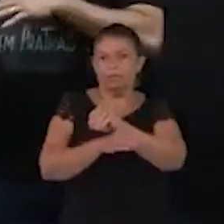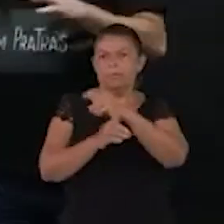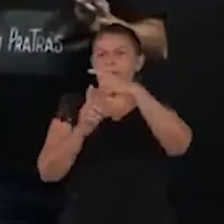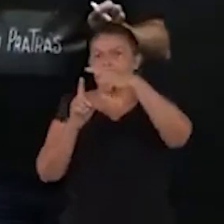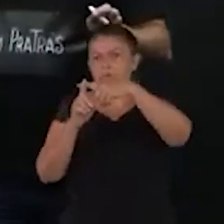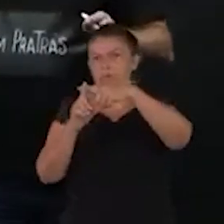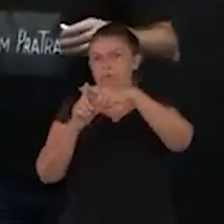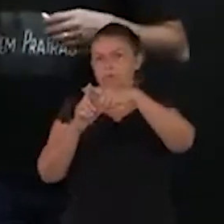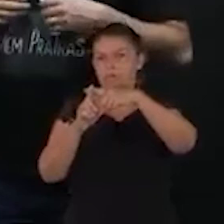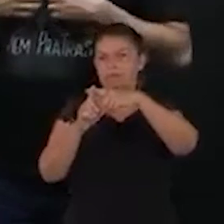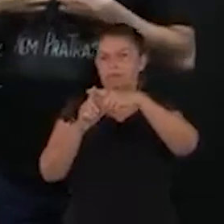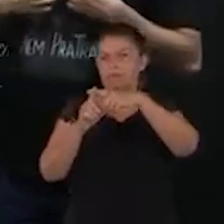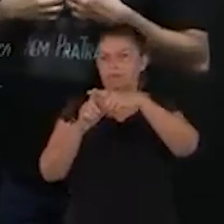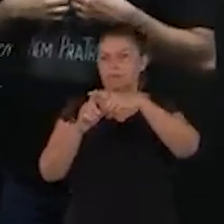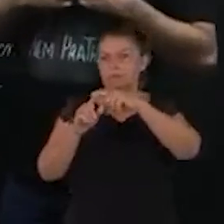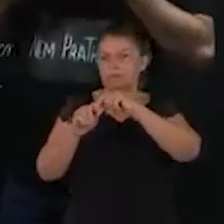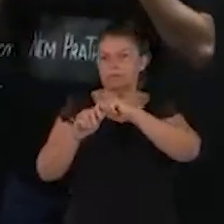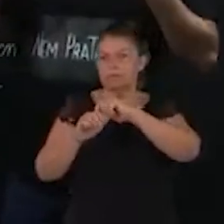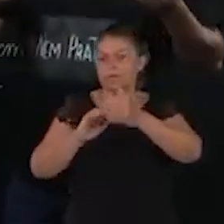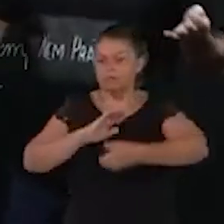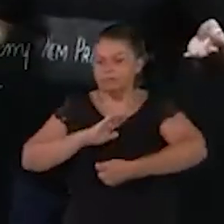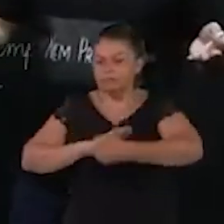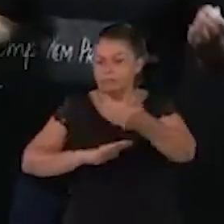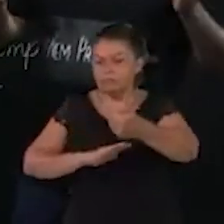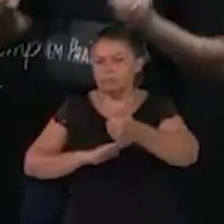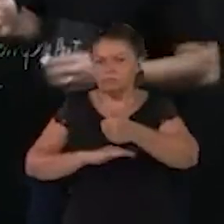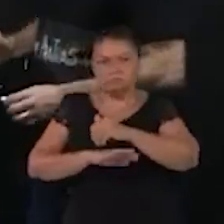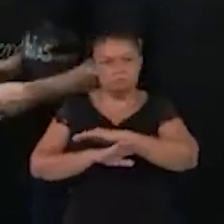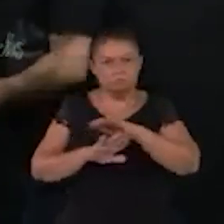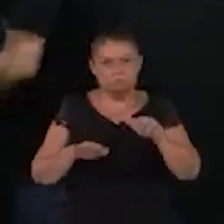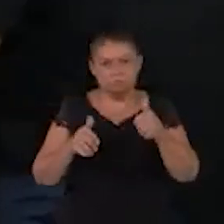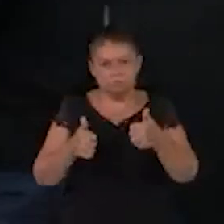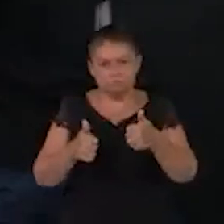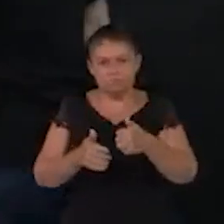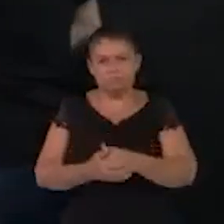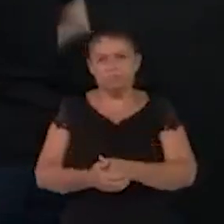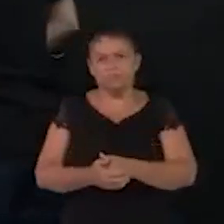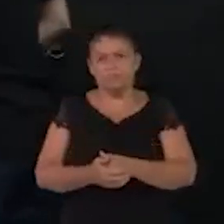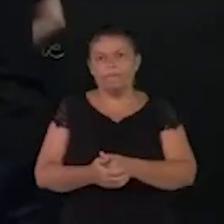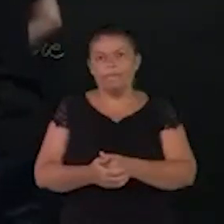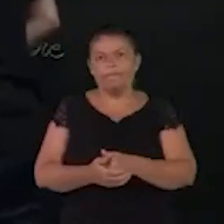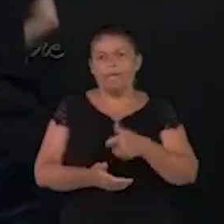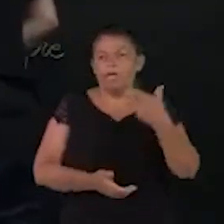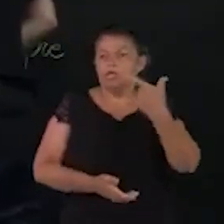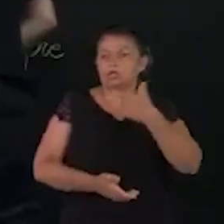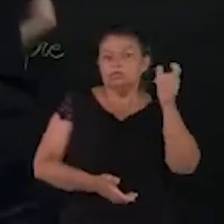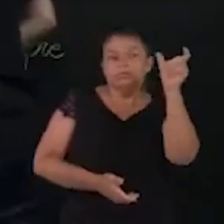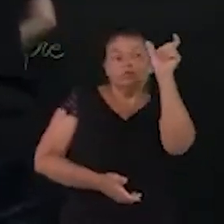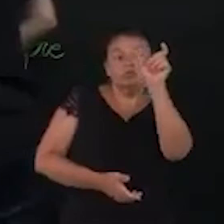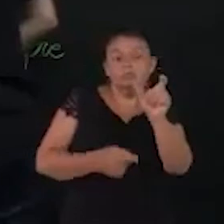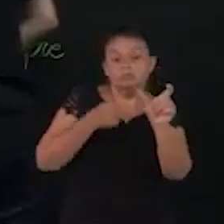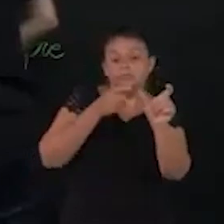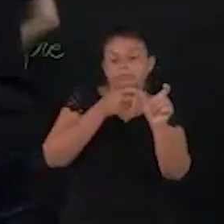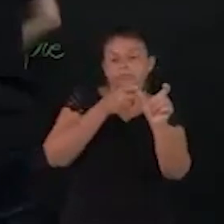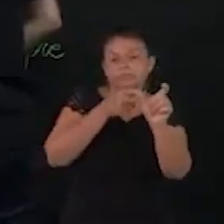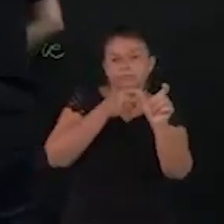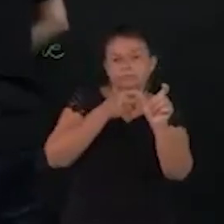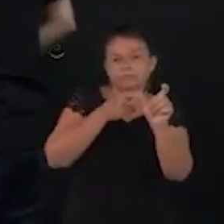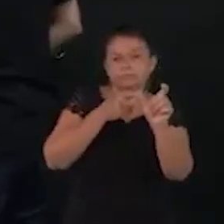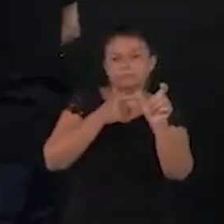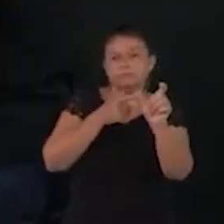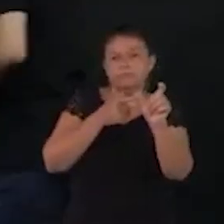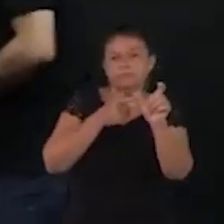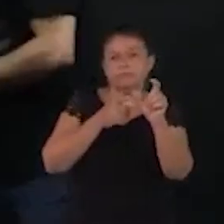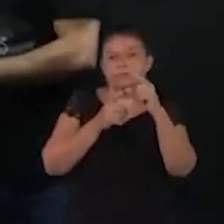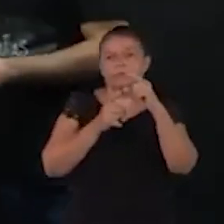eu descartei o sinal porque não faz diferença nenhuma. Beleza? No segundo parêntese, repare que o